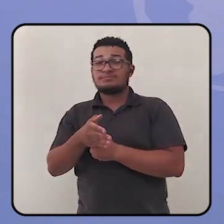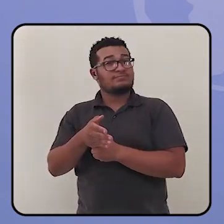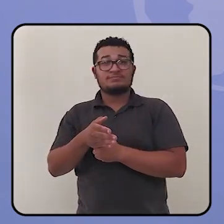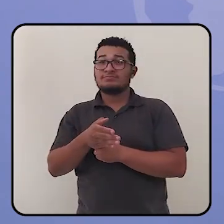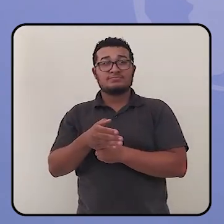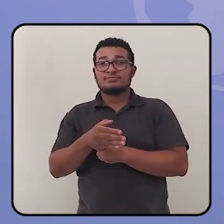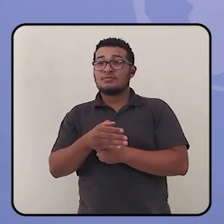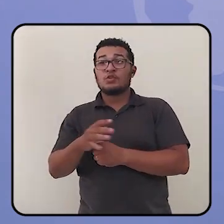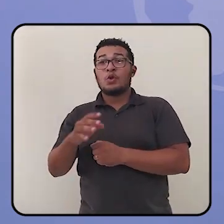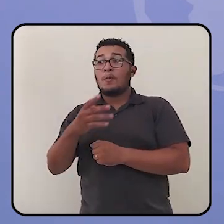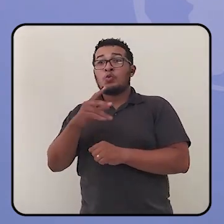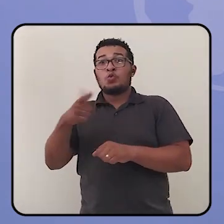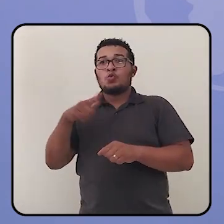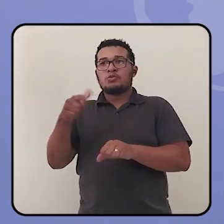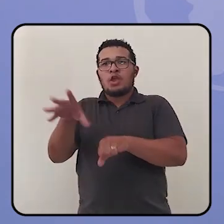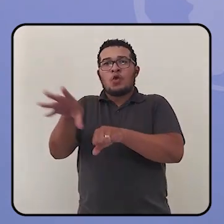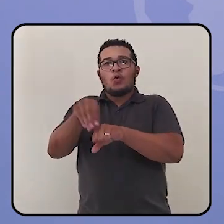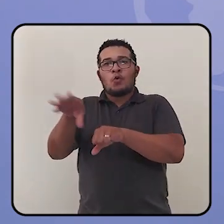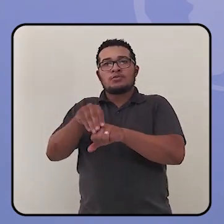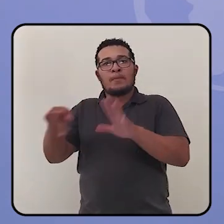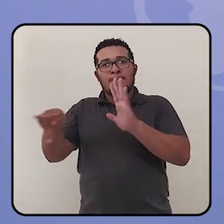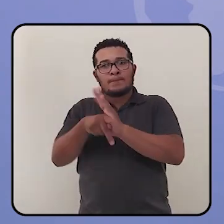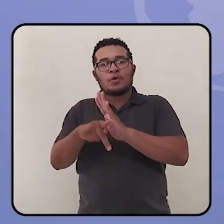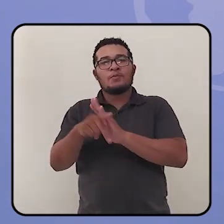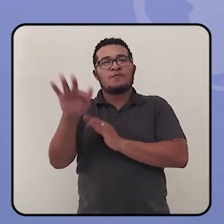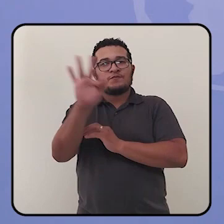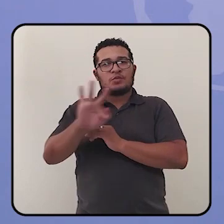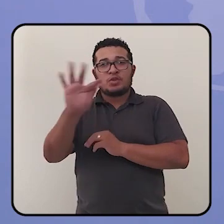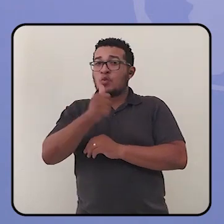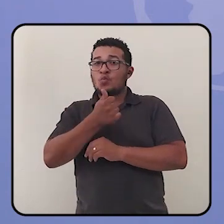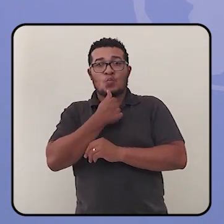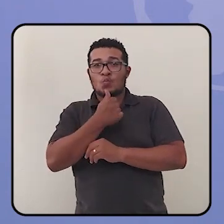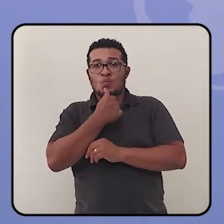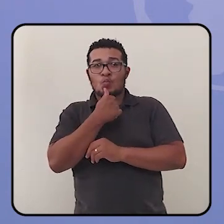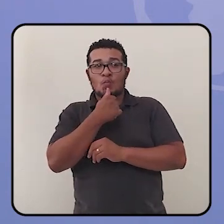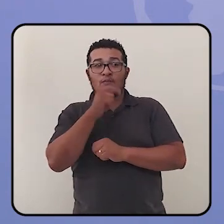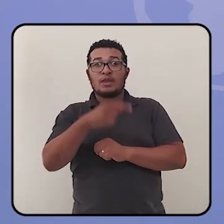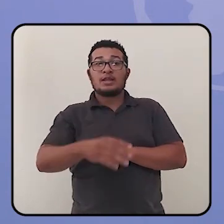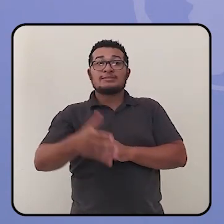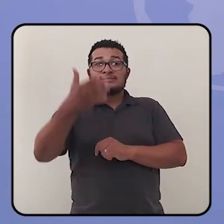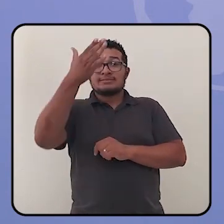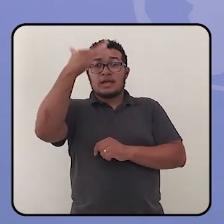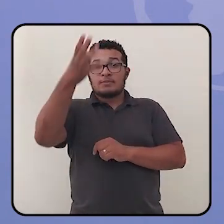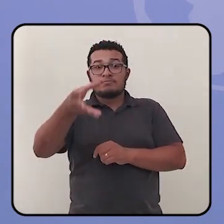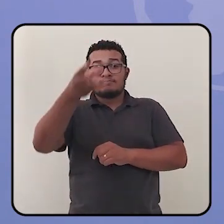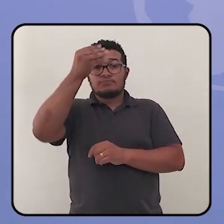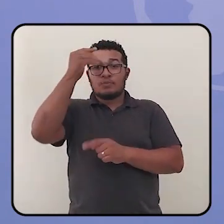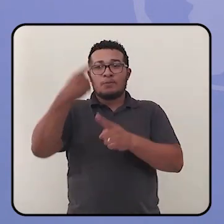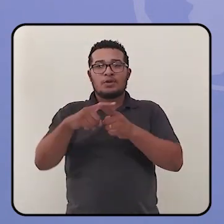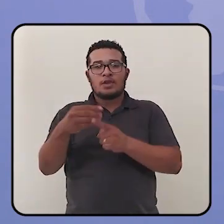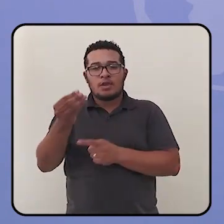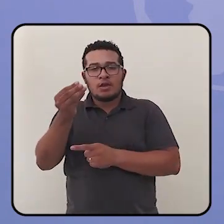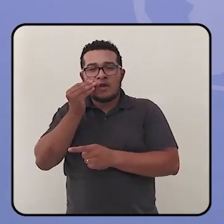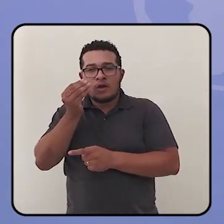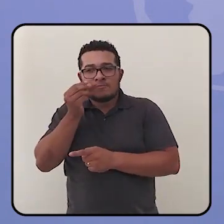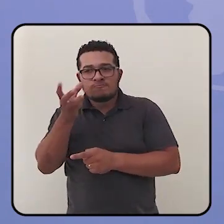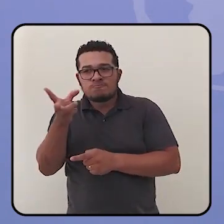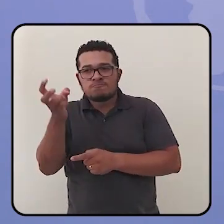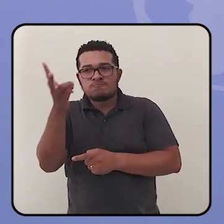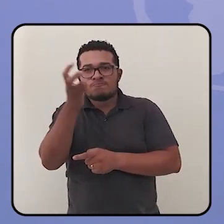não fez esse conhecimento ele não tem esse conhecimento adquirido na faculdade isso é conhecimento da observação aí a ciência